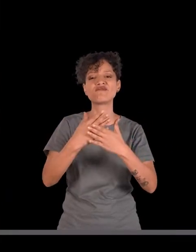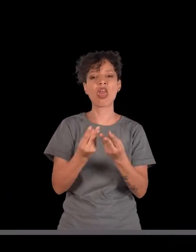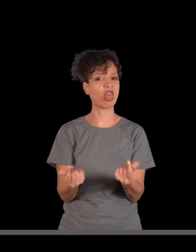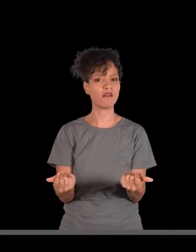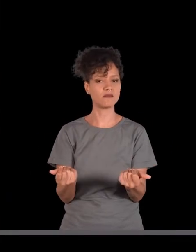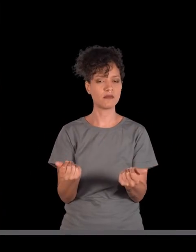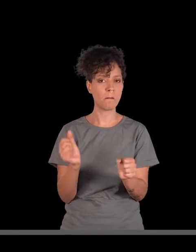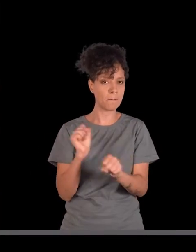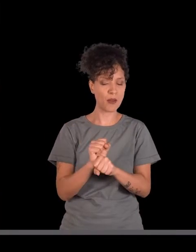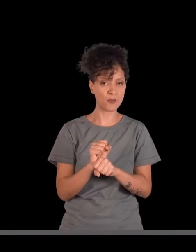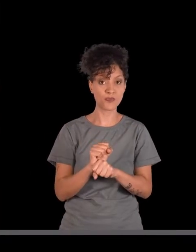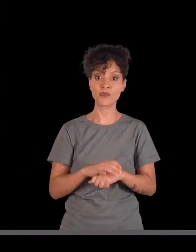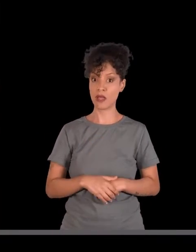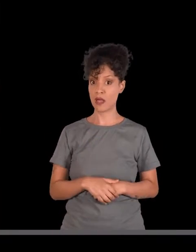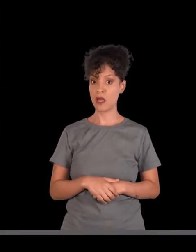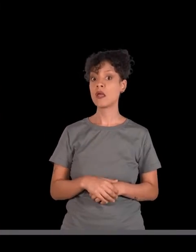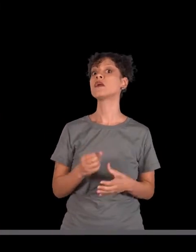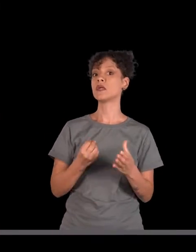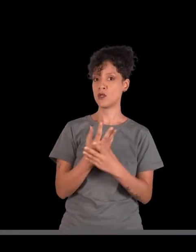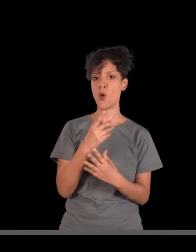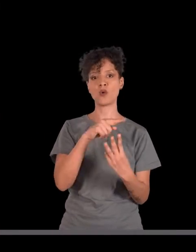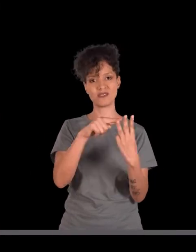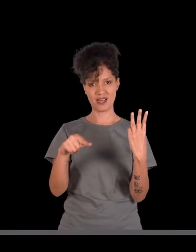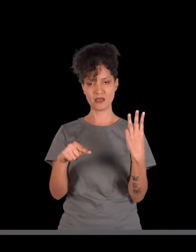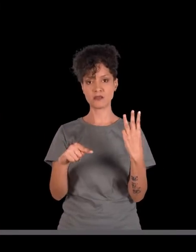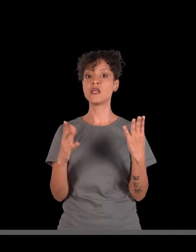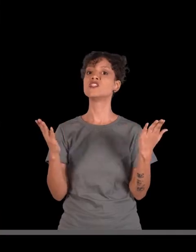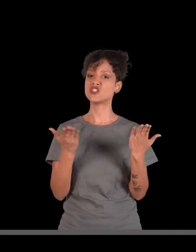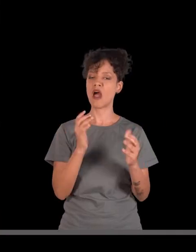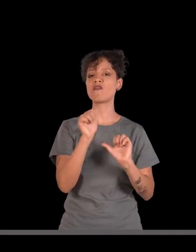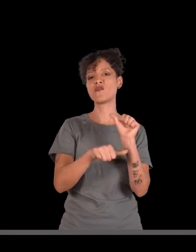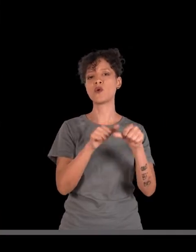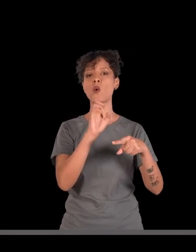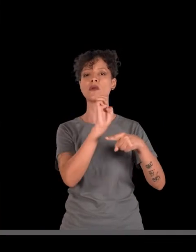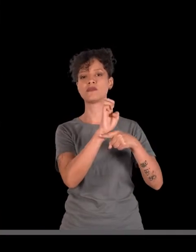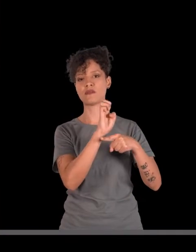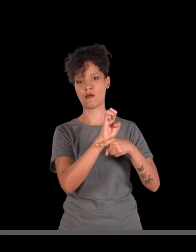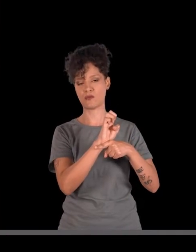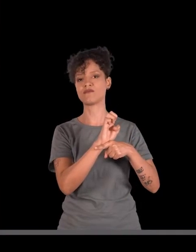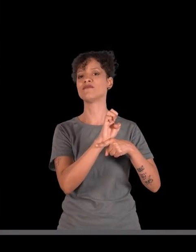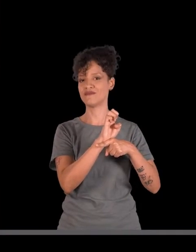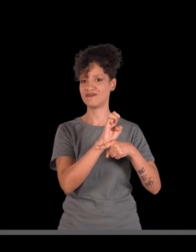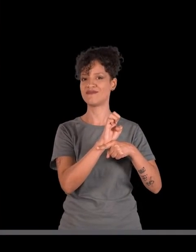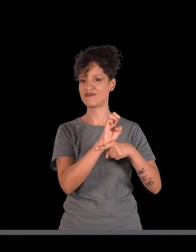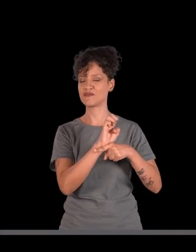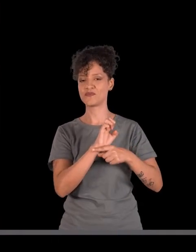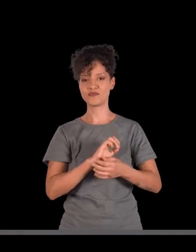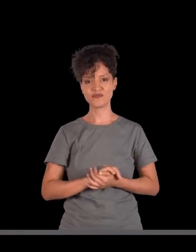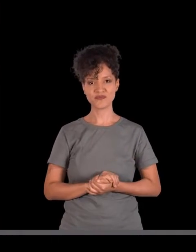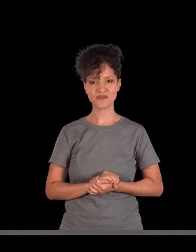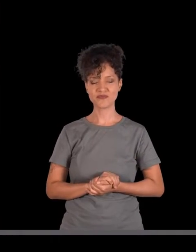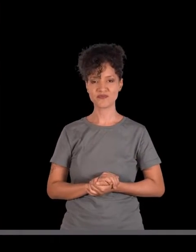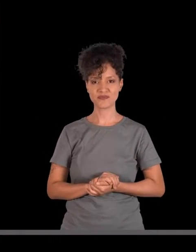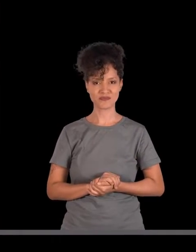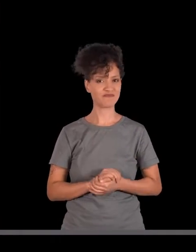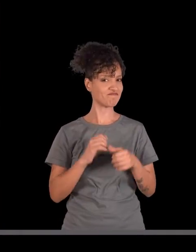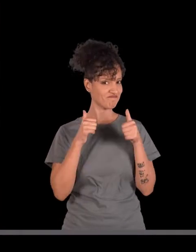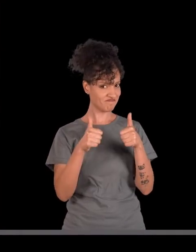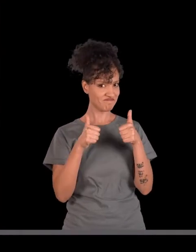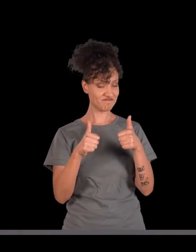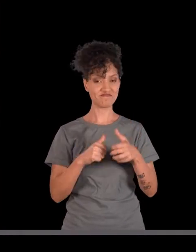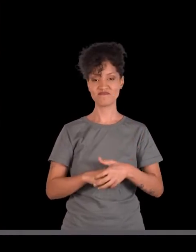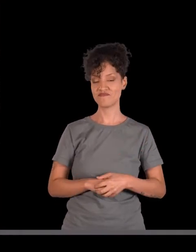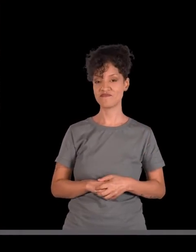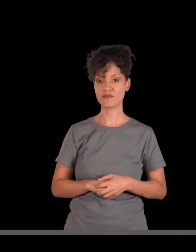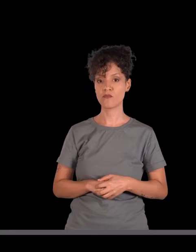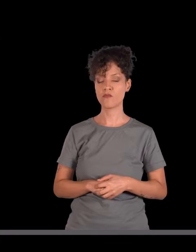certo? Esses três eles vão ser criados e hoje eles já se tornaram estados, certo? Hoje eles já são estados.